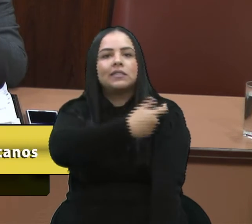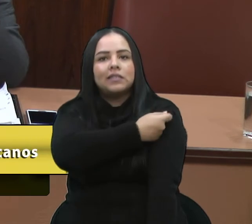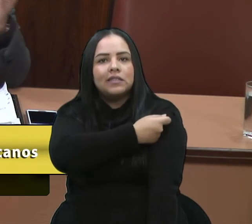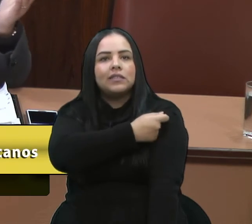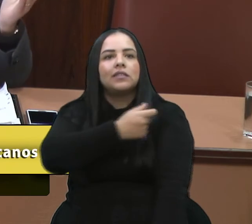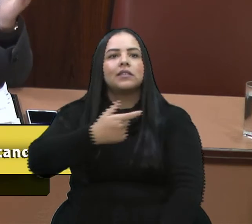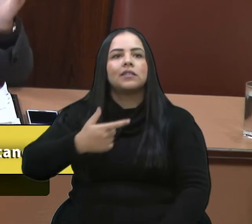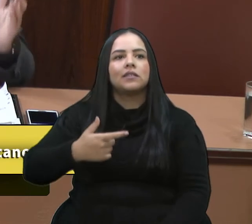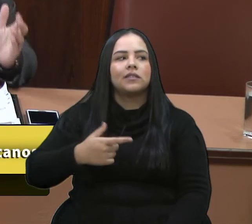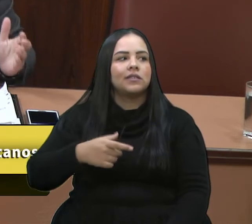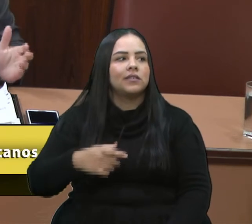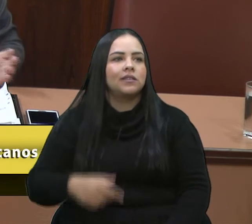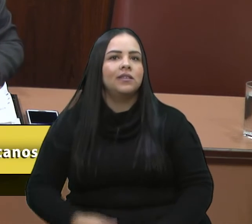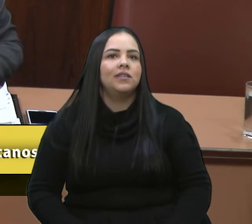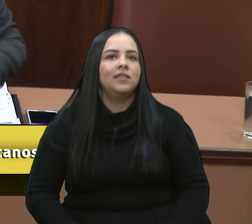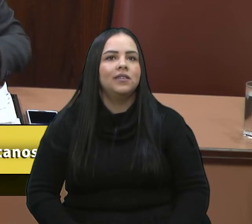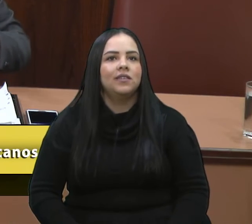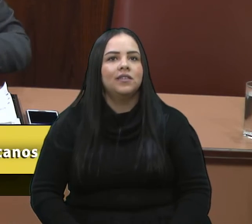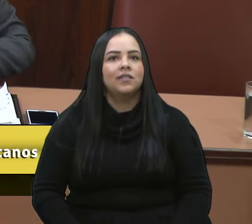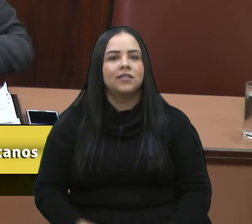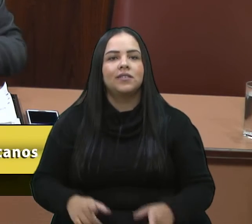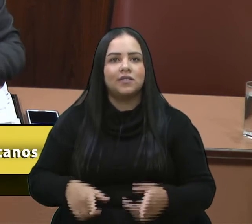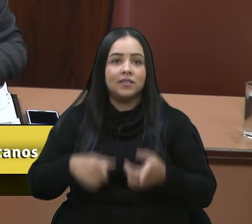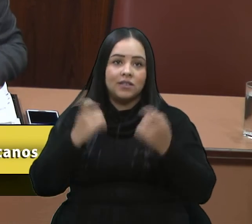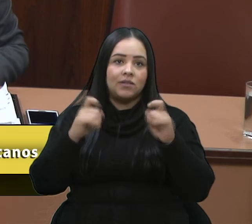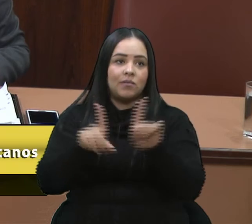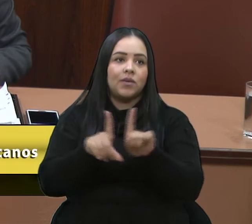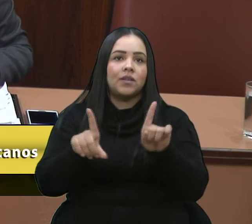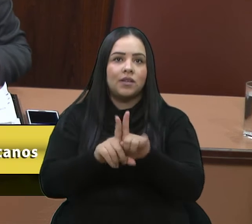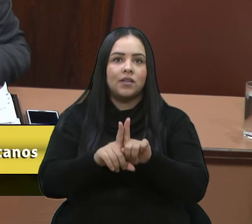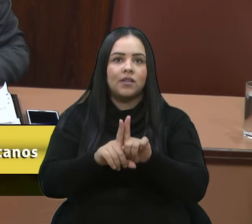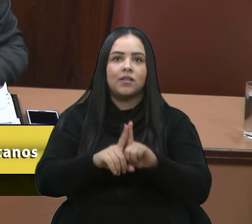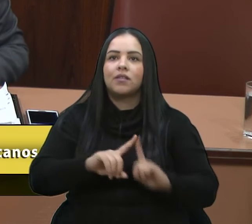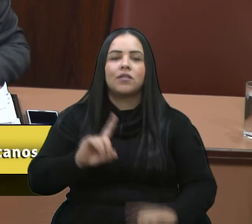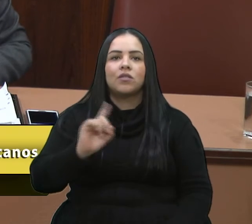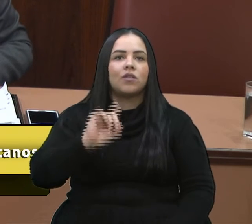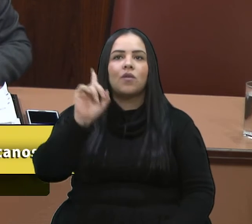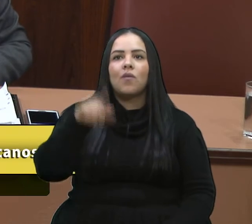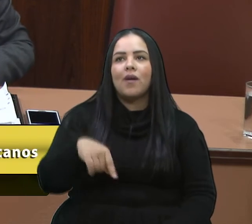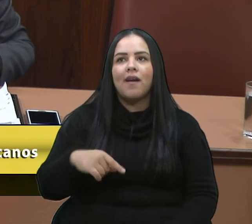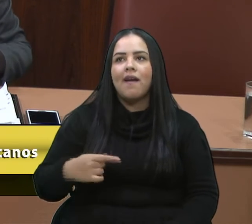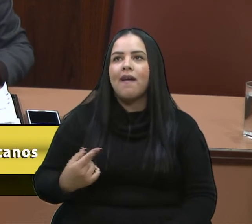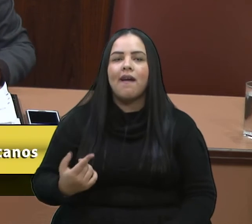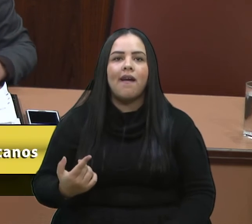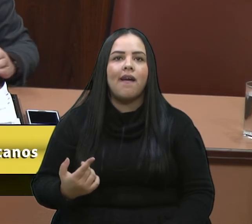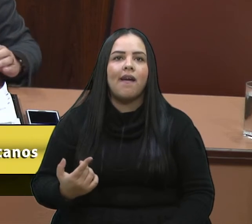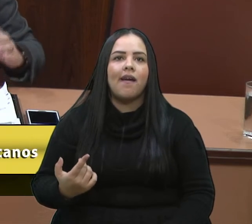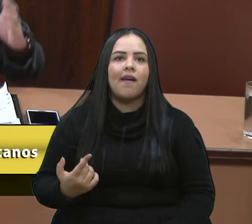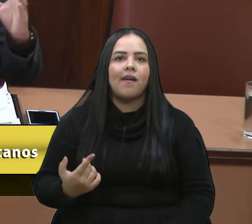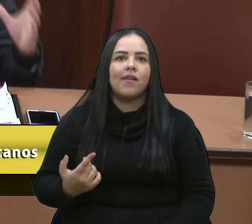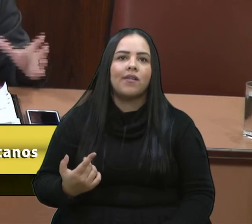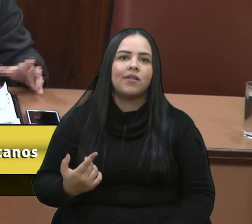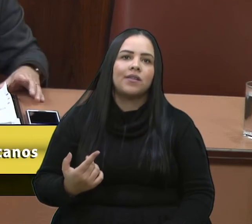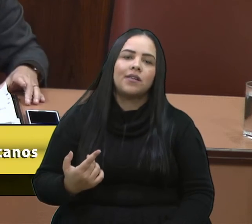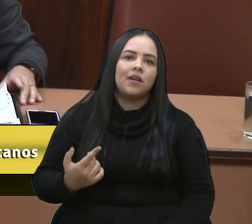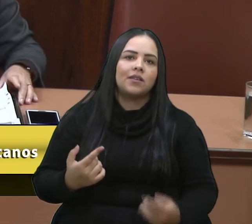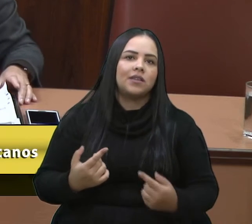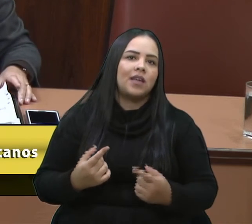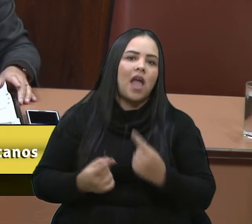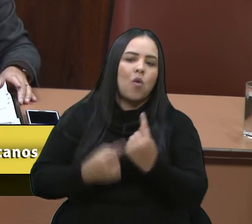das fabricantes. Mas também isso não pode ser um critério utilizado por